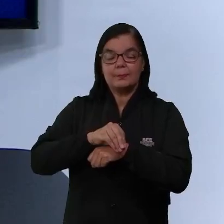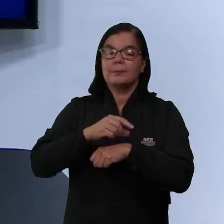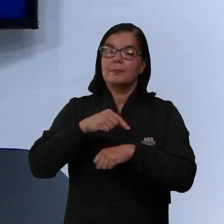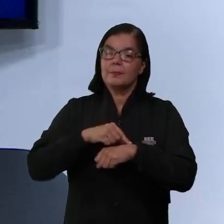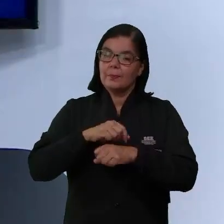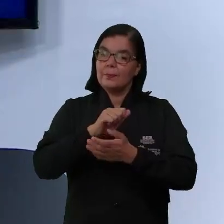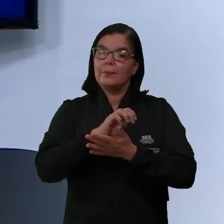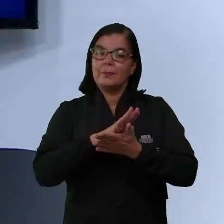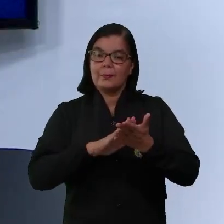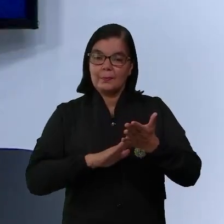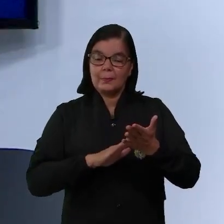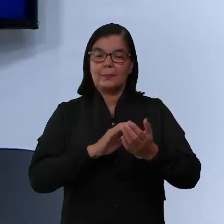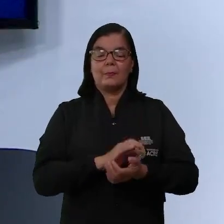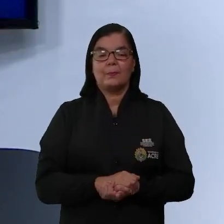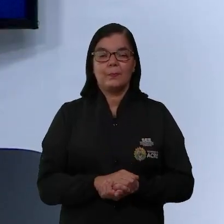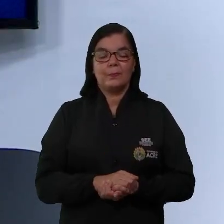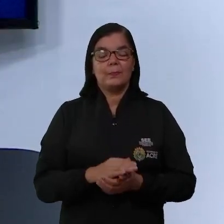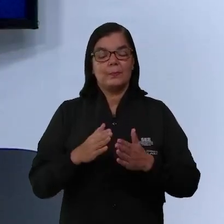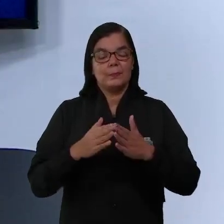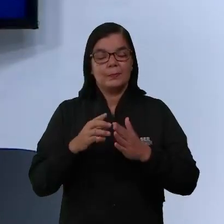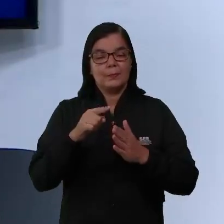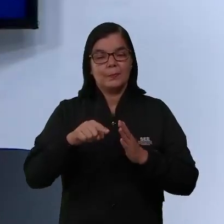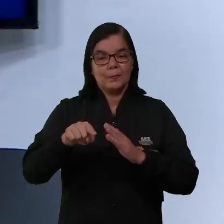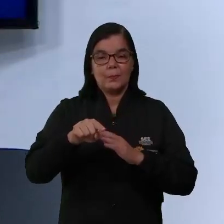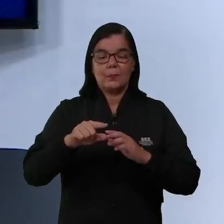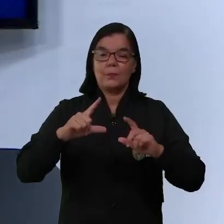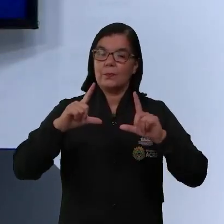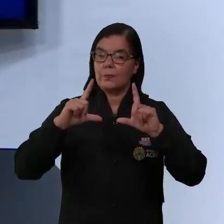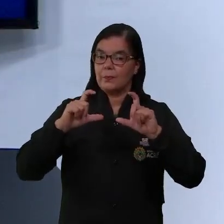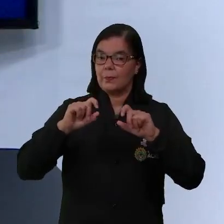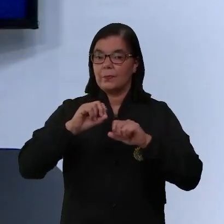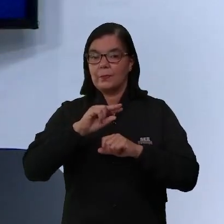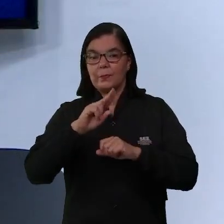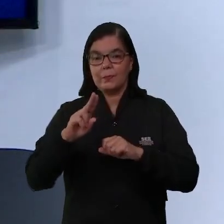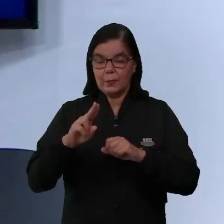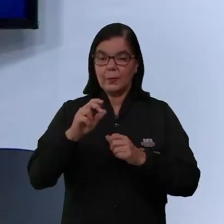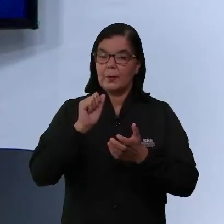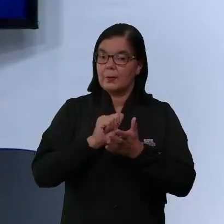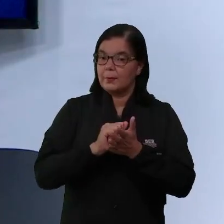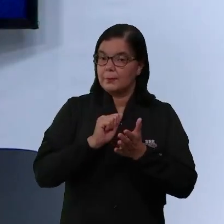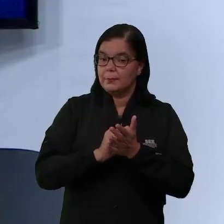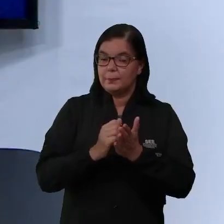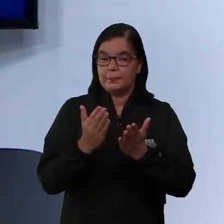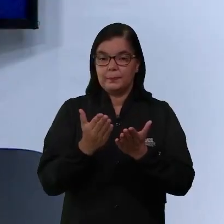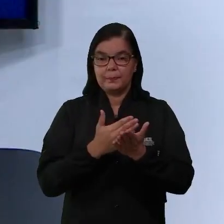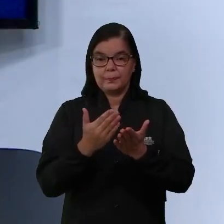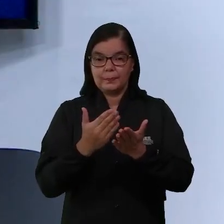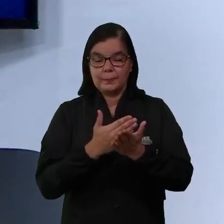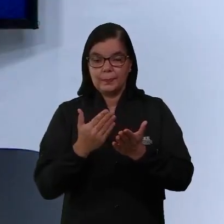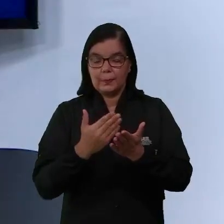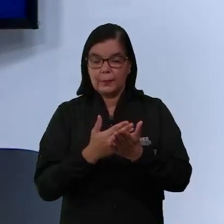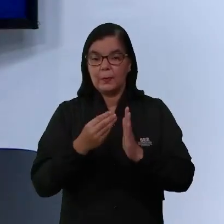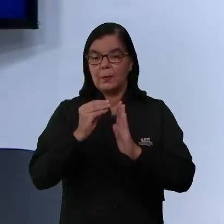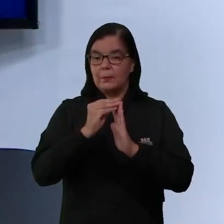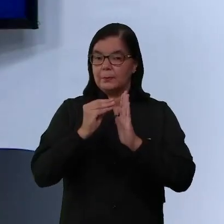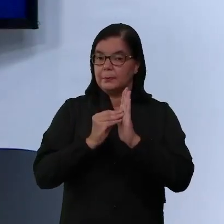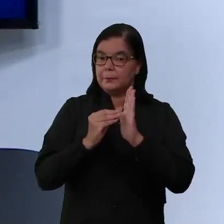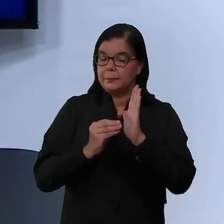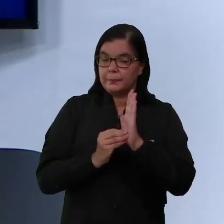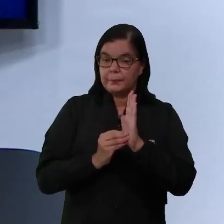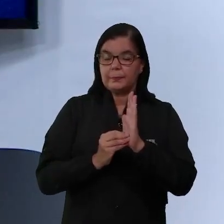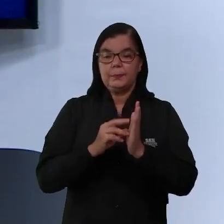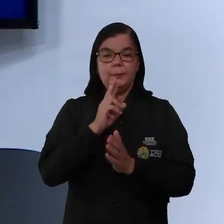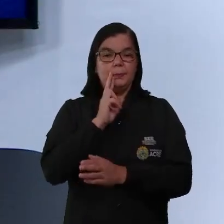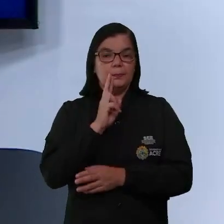a nossa atividade. Eu peço que você printe ou então você pode anotar no seu caderninho, na sua agenda,